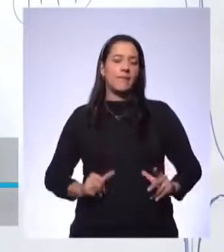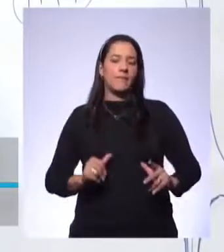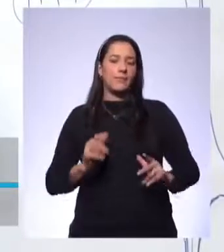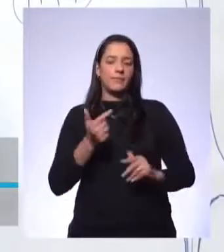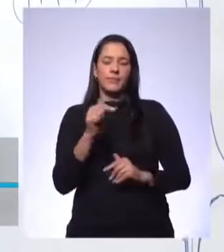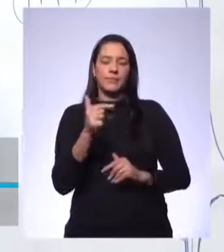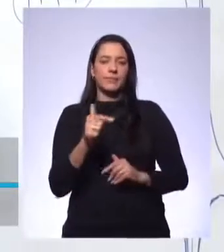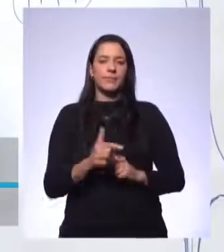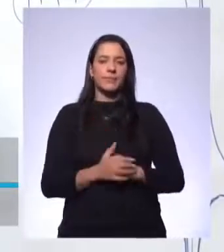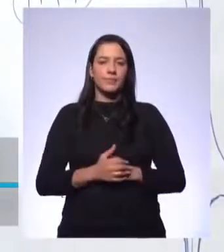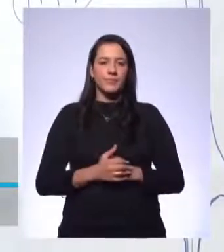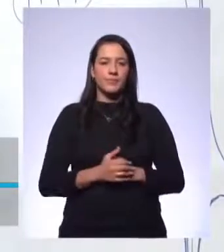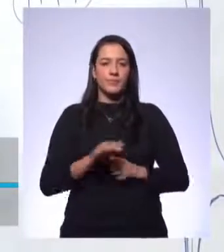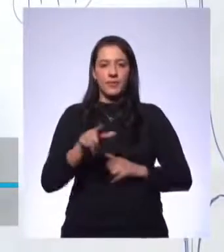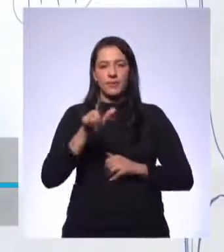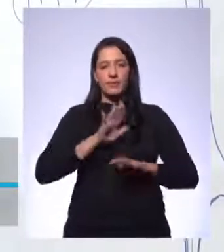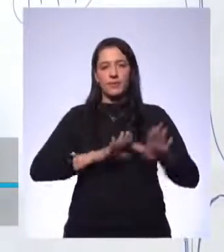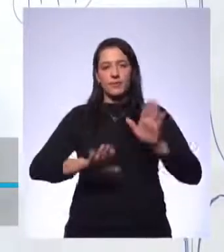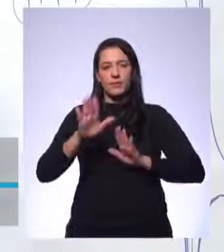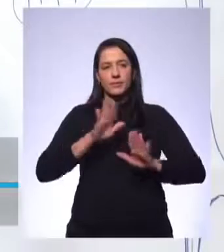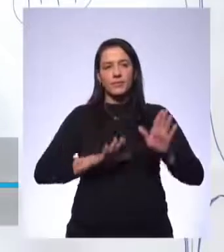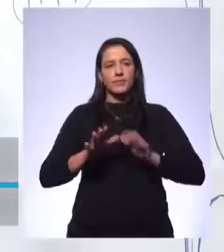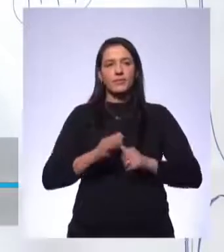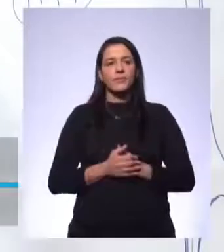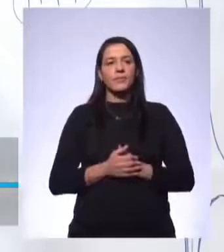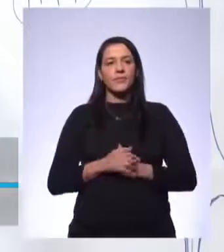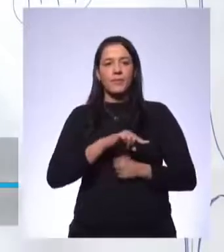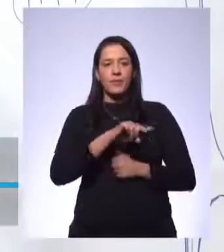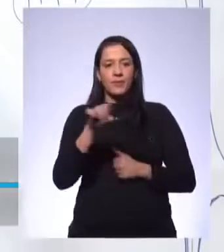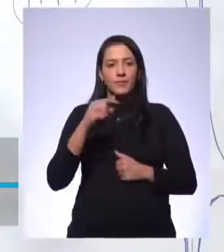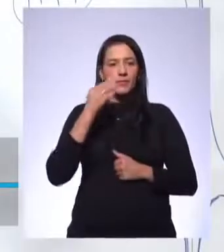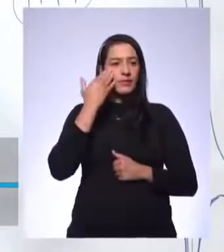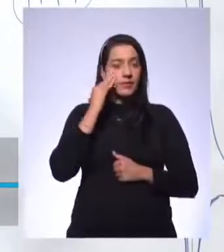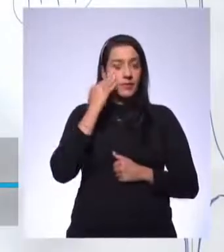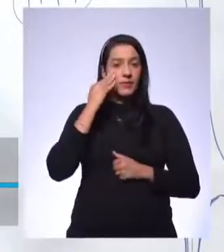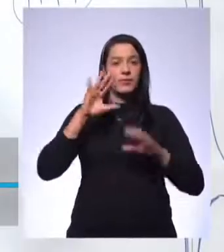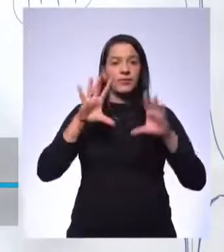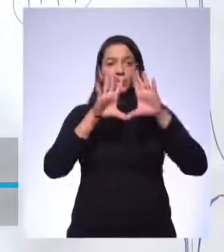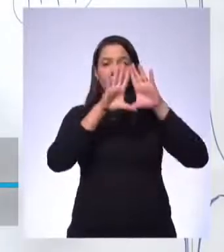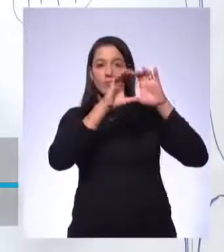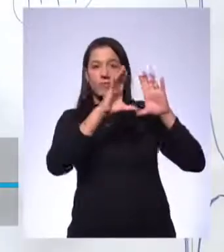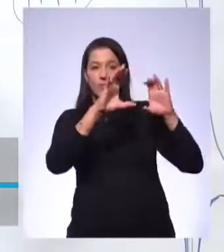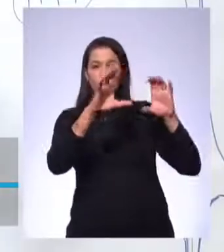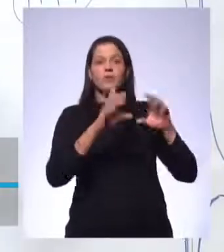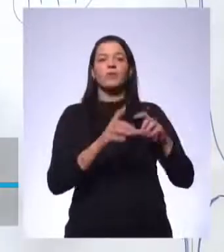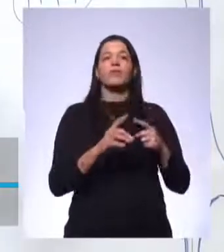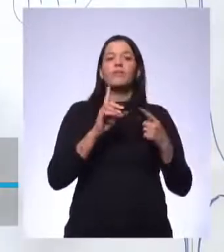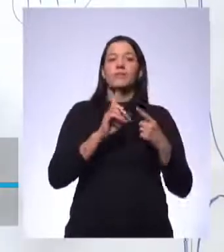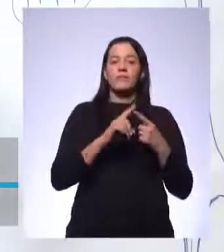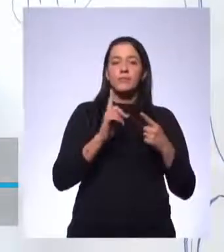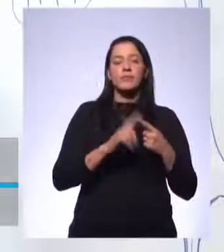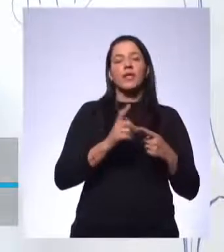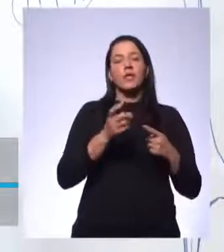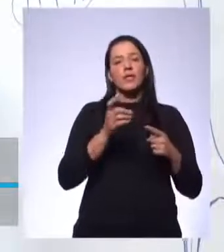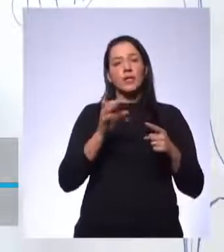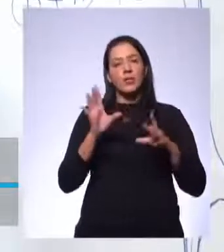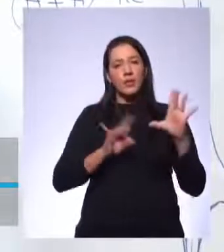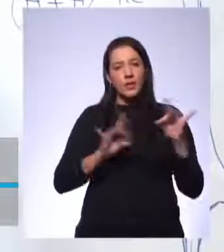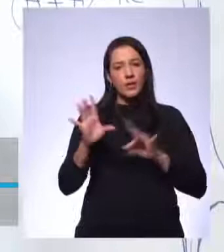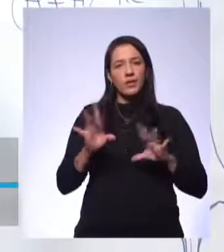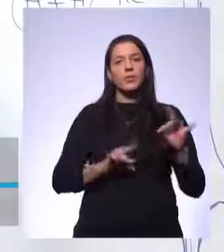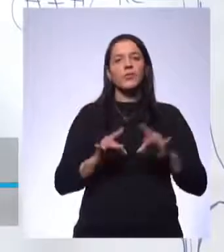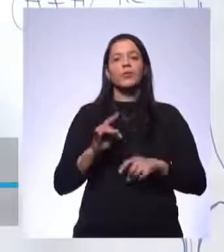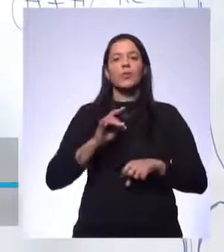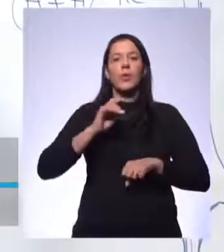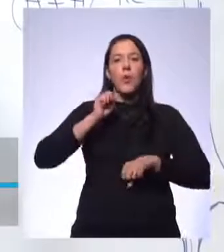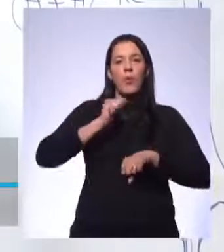pensa. Aliás, tomar muito cuidado com o ar. Você entendeu? Na nuvem, a gente pode ter o estado sólido, líquido e gasoso ao mesmo tempo, porque a